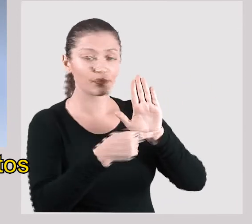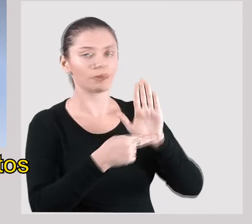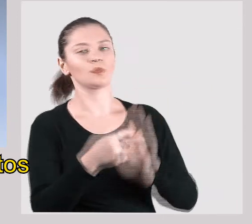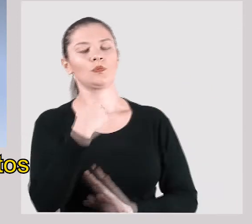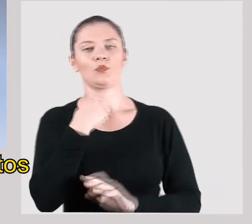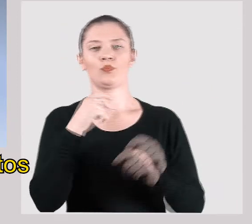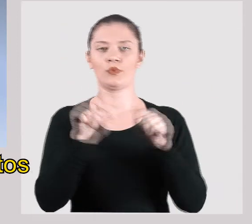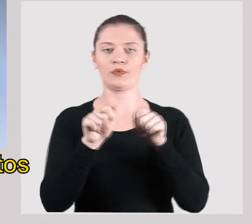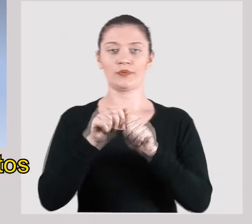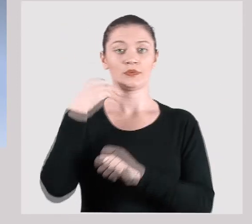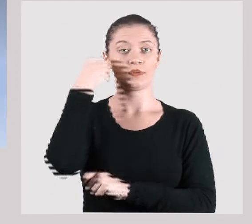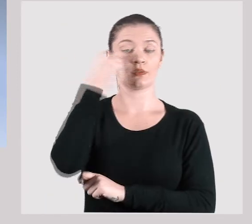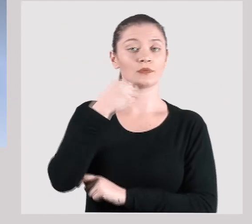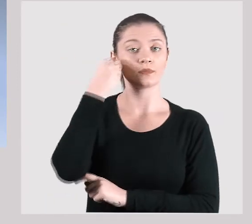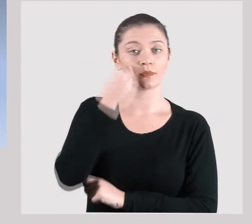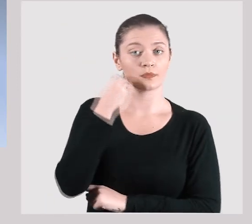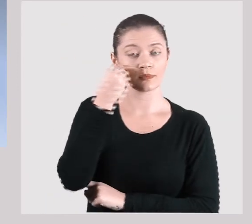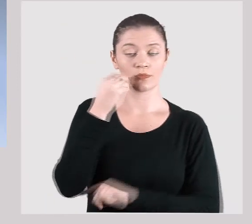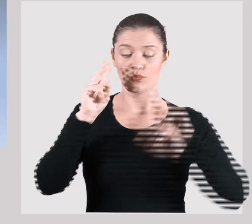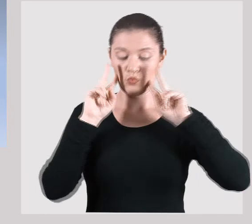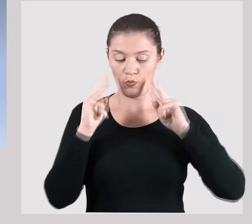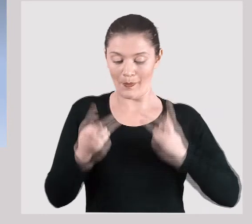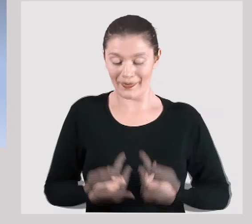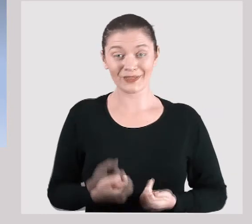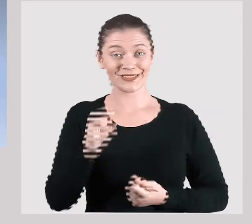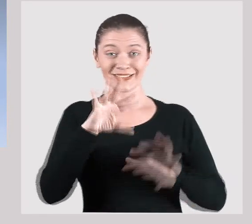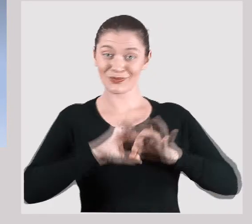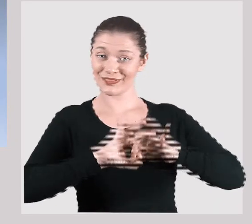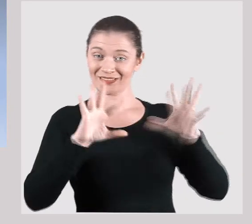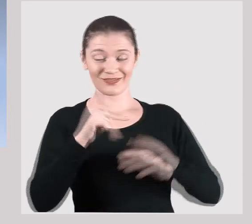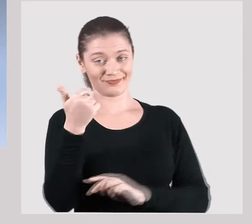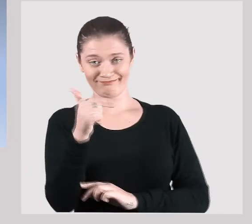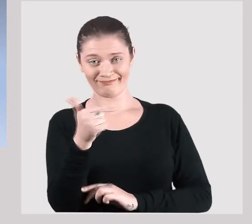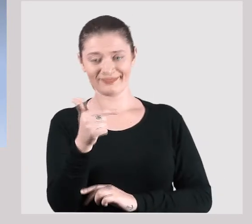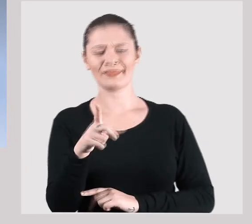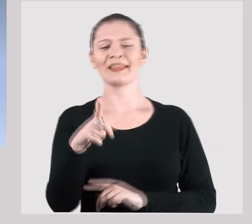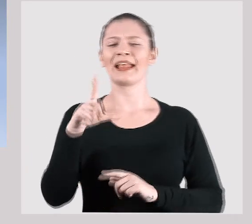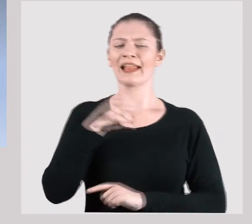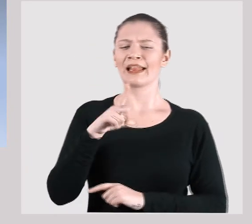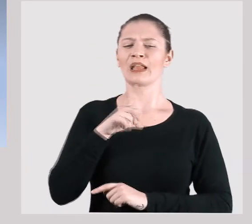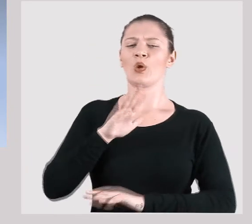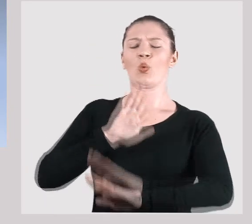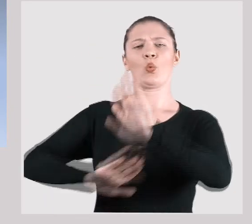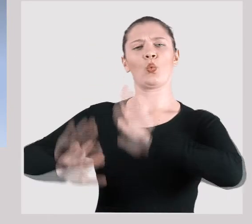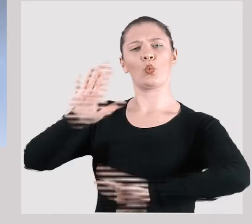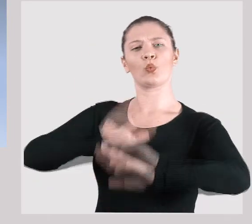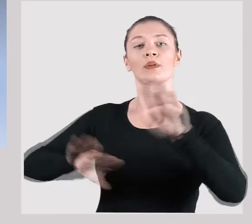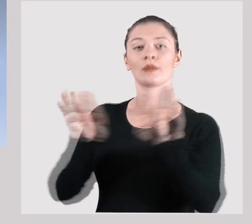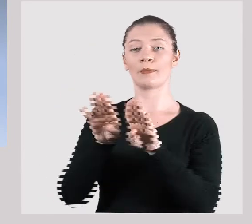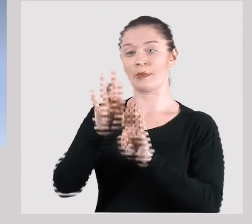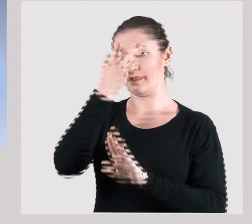né, experimentos em seres humanos sem o consentimento dele, ter muito cuidado com os